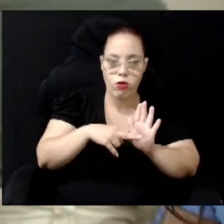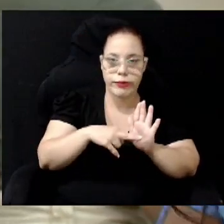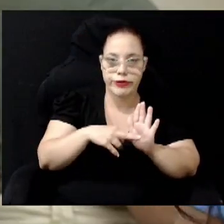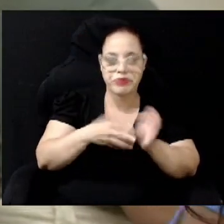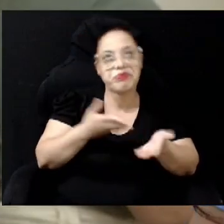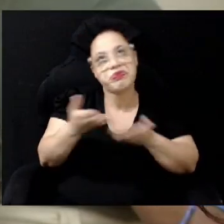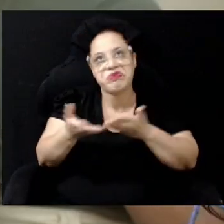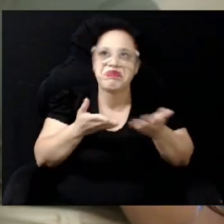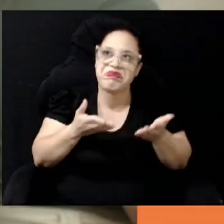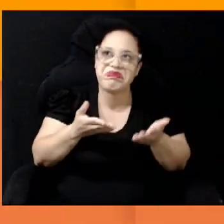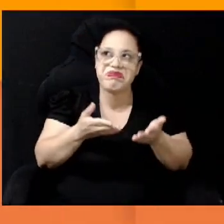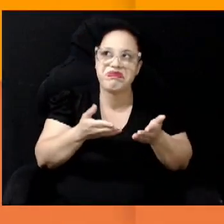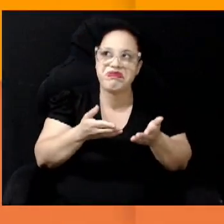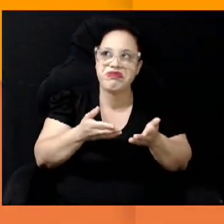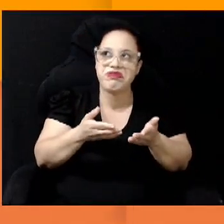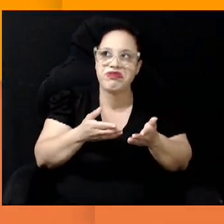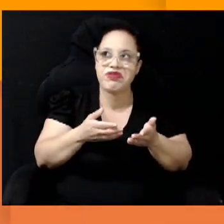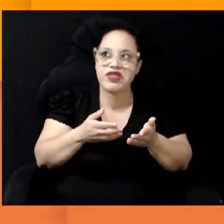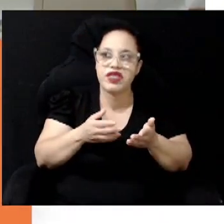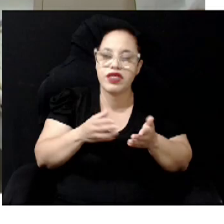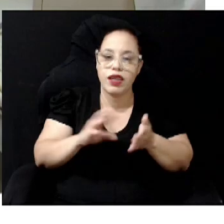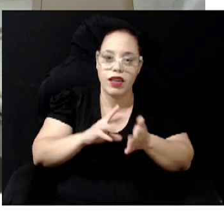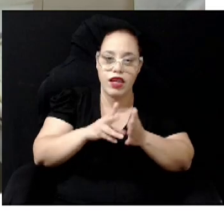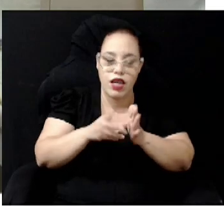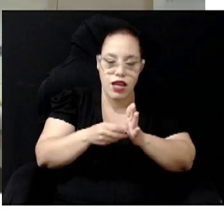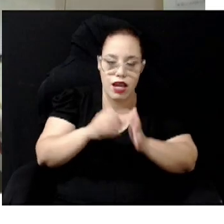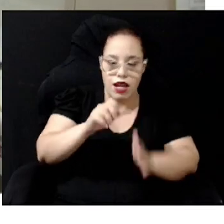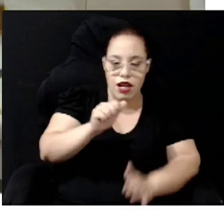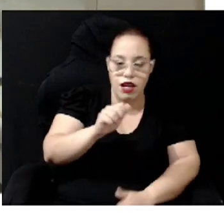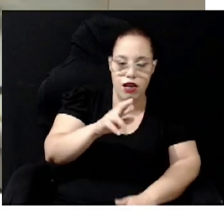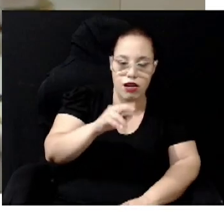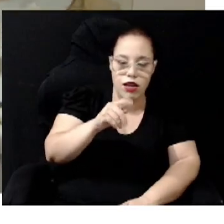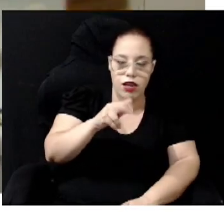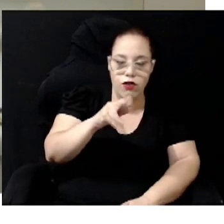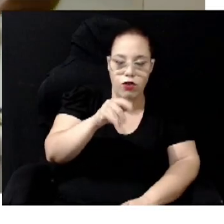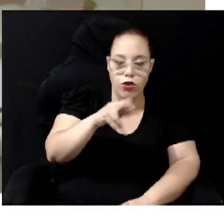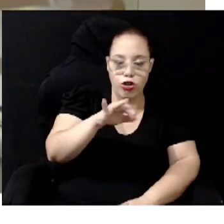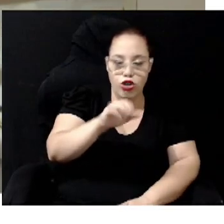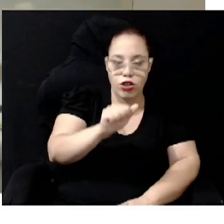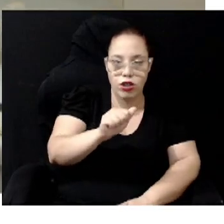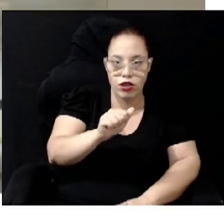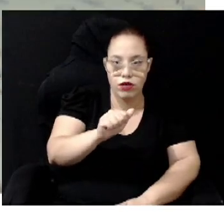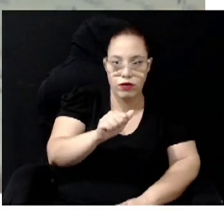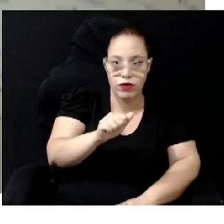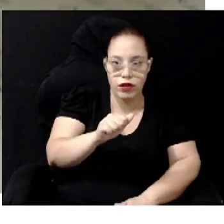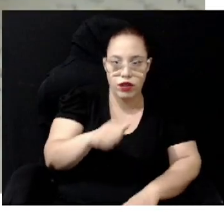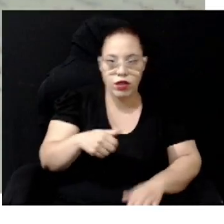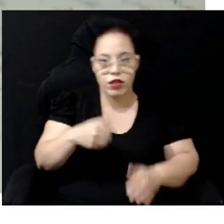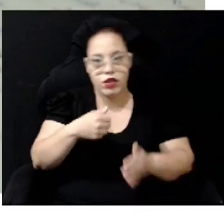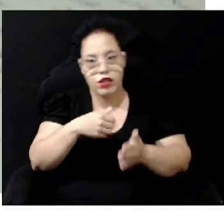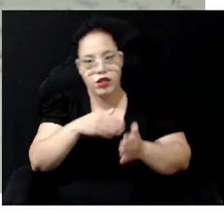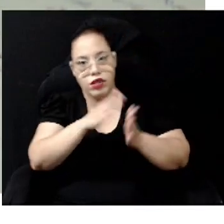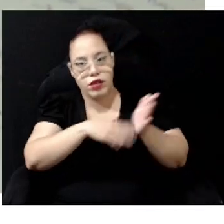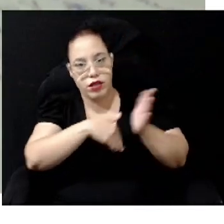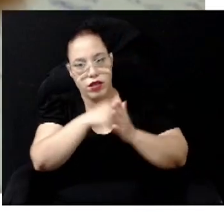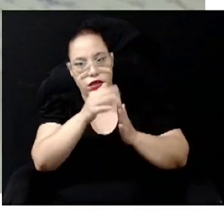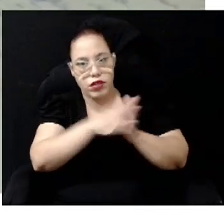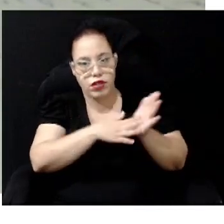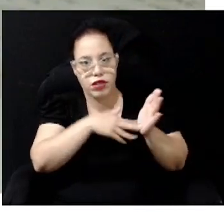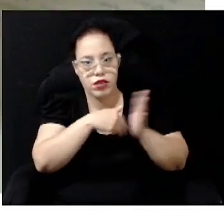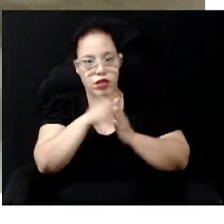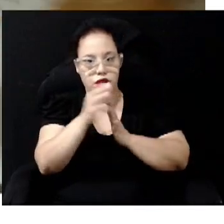da arquivologia, mas ao mesmo tempo a gente dá uma visão e uma organicidade para essa documentação para que os pesquisadores